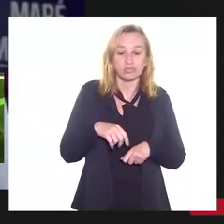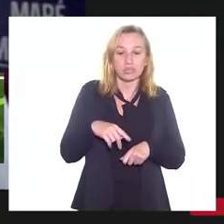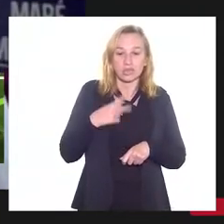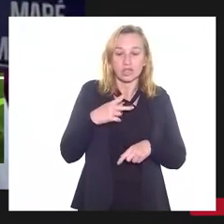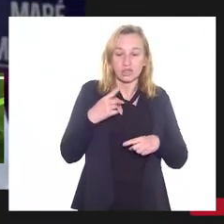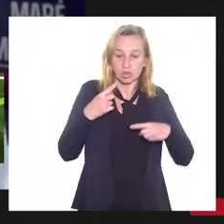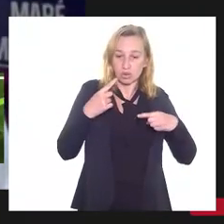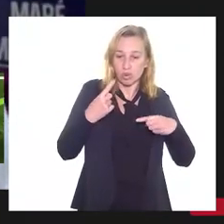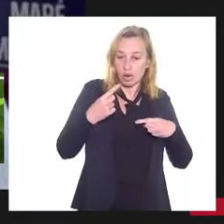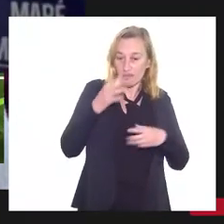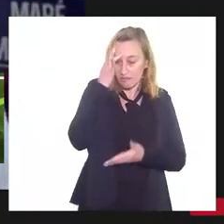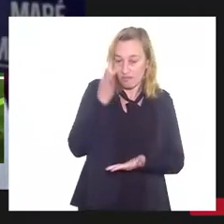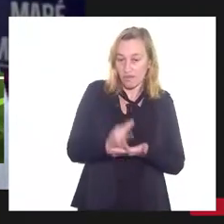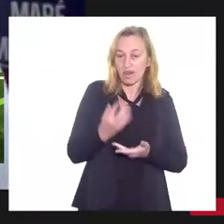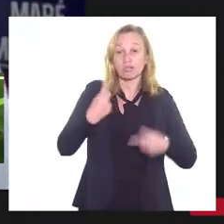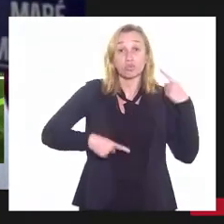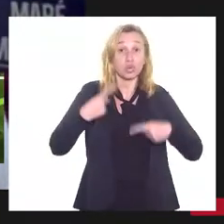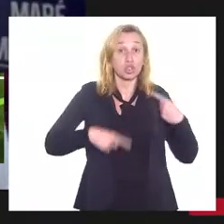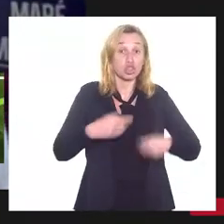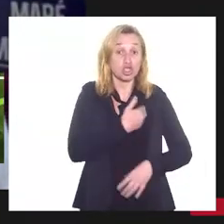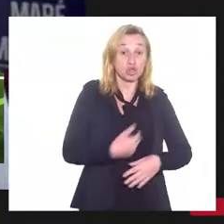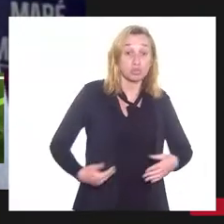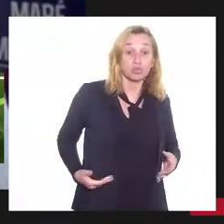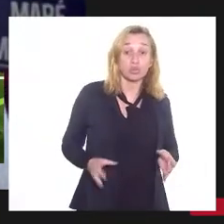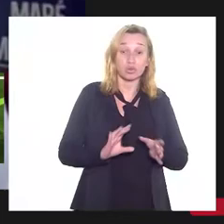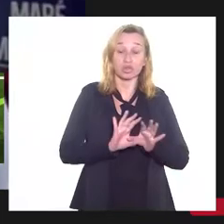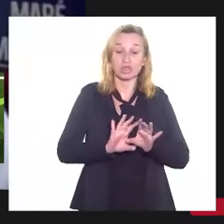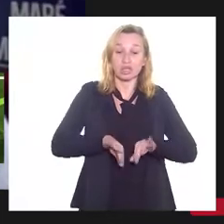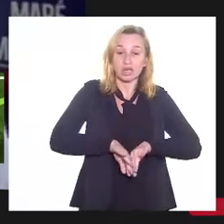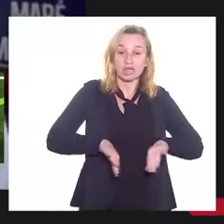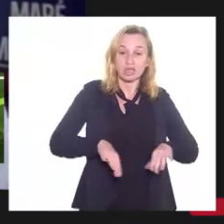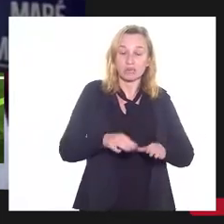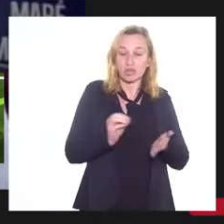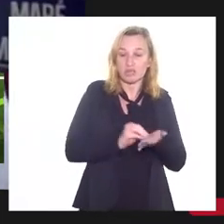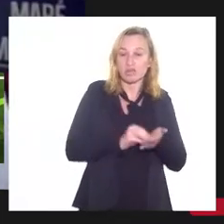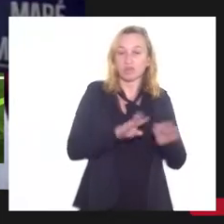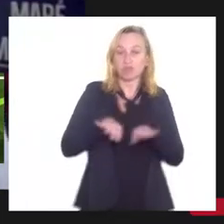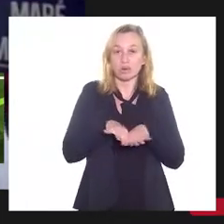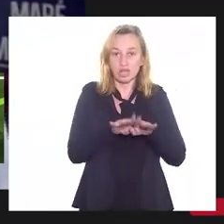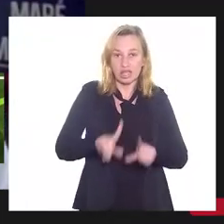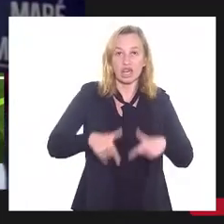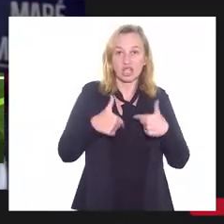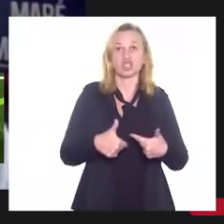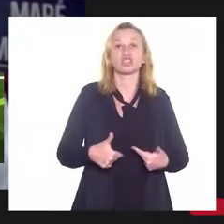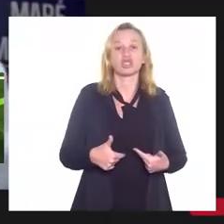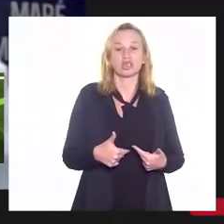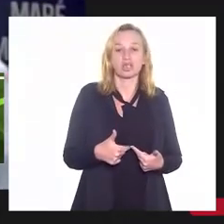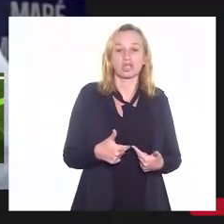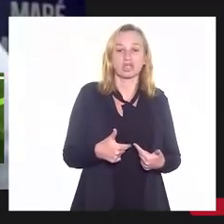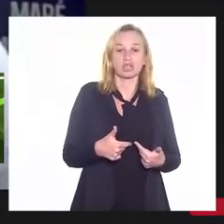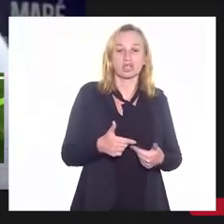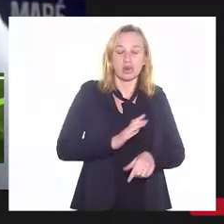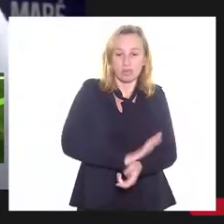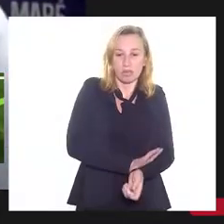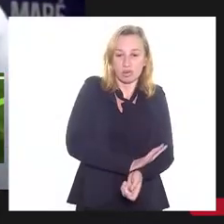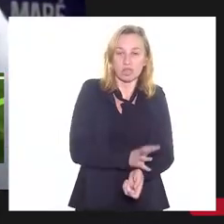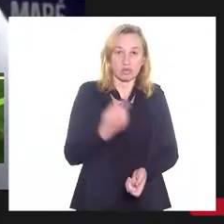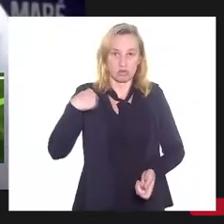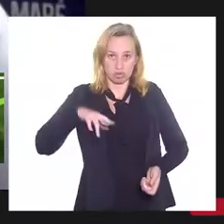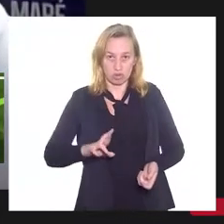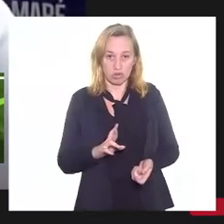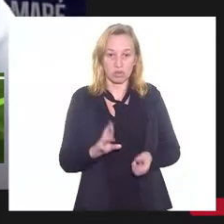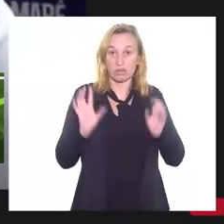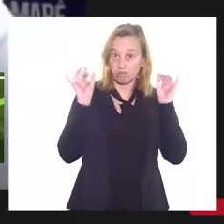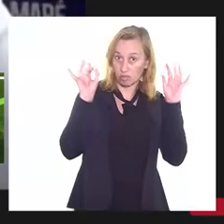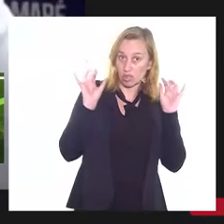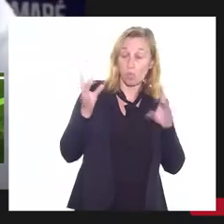políticas públicas que superam esse tipo de desigualdade esse tipo de ação que nada mais é que racismo religioso